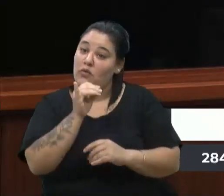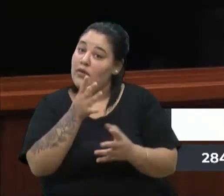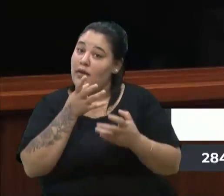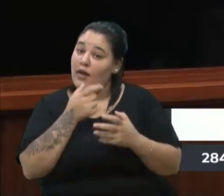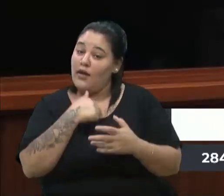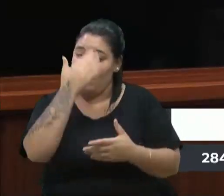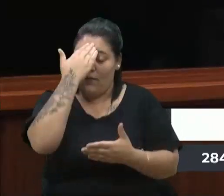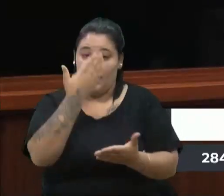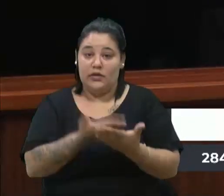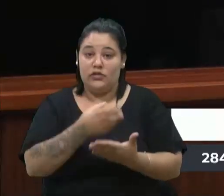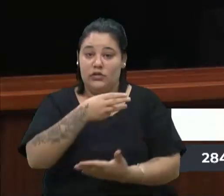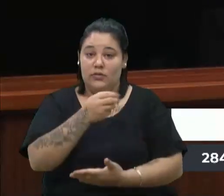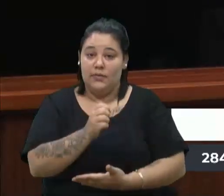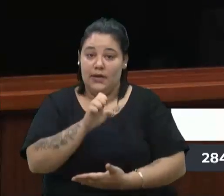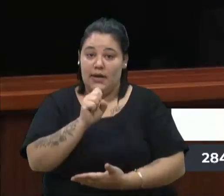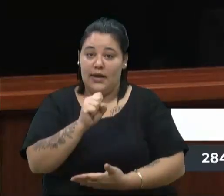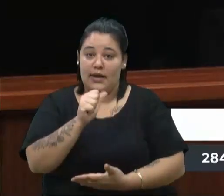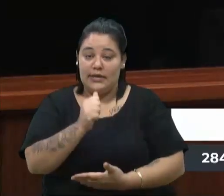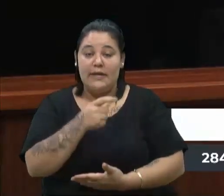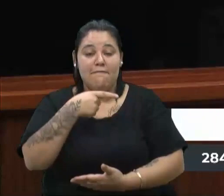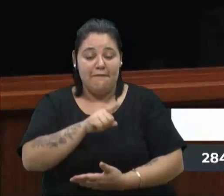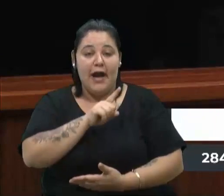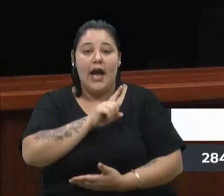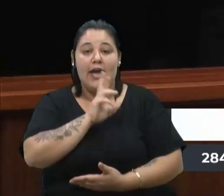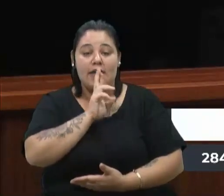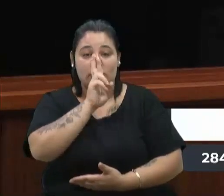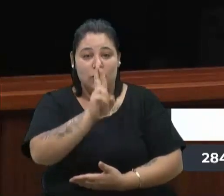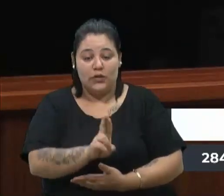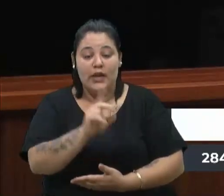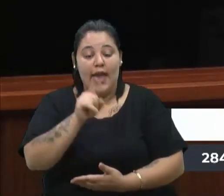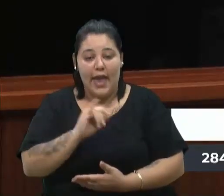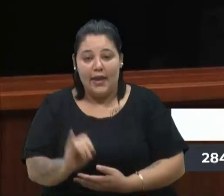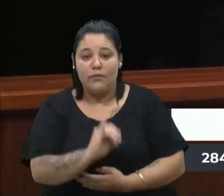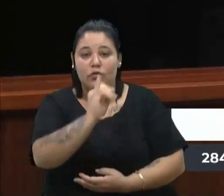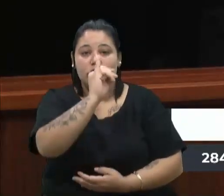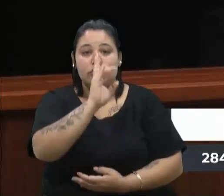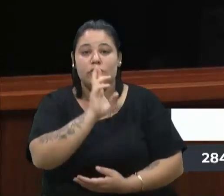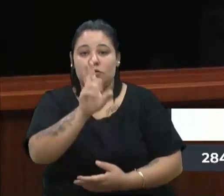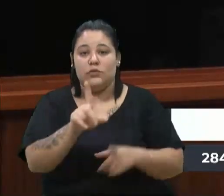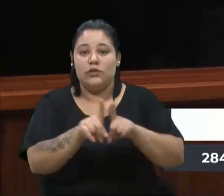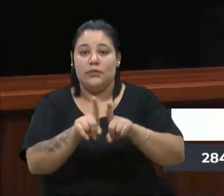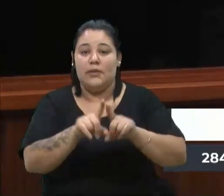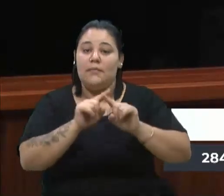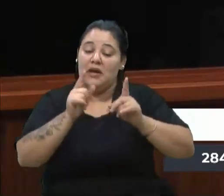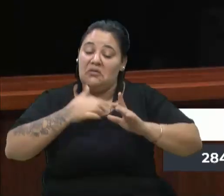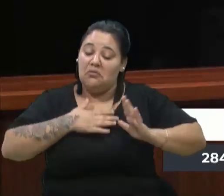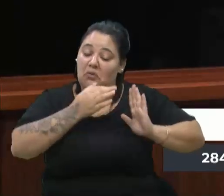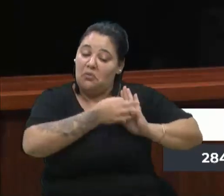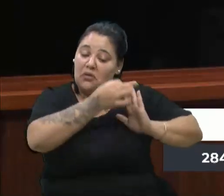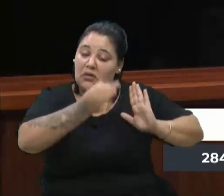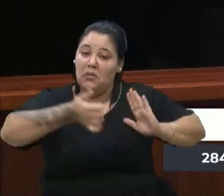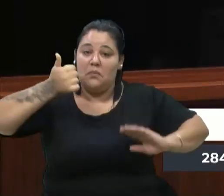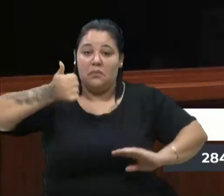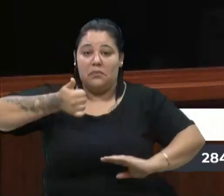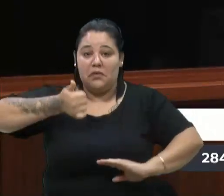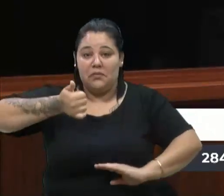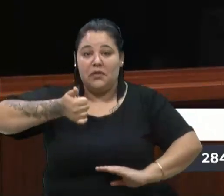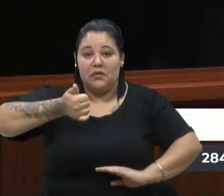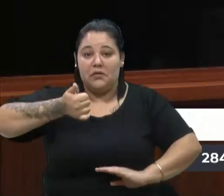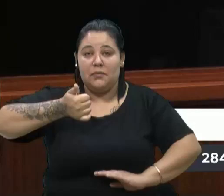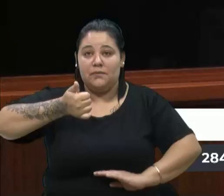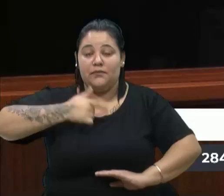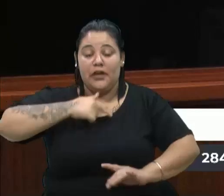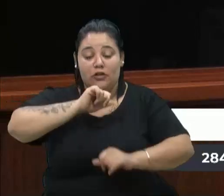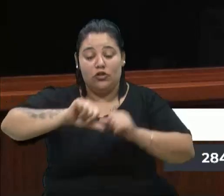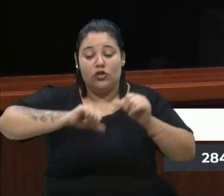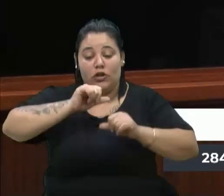a Maesa irá responder, e é importante que responda, mas eu acho, primeiro, que talvez esteja se mudando o